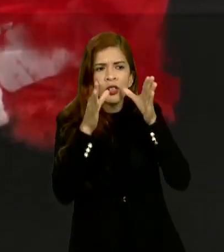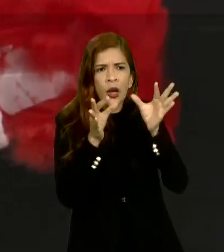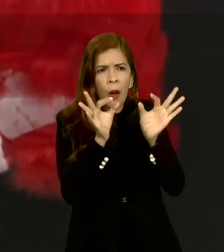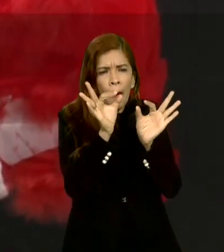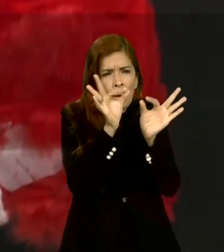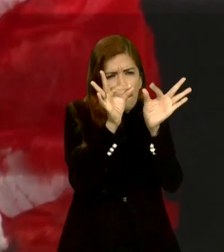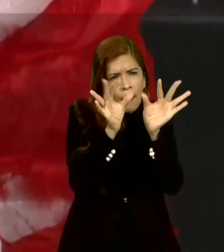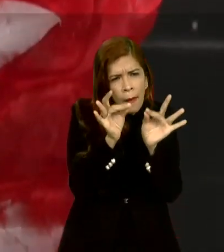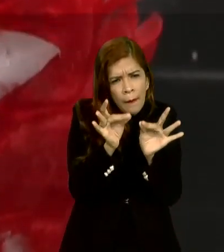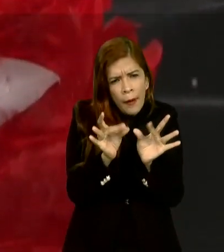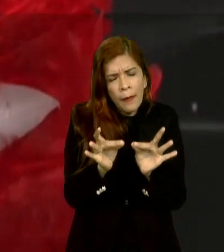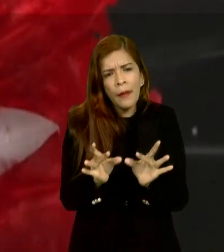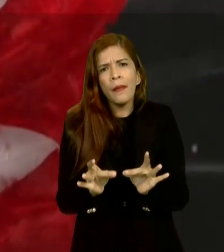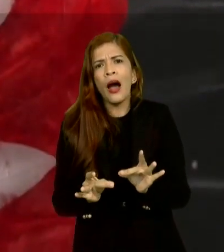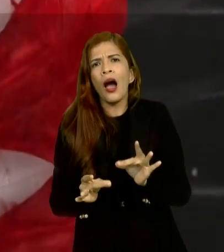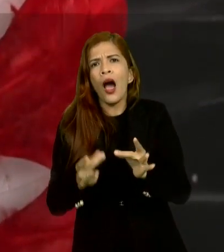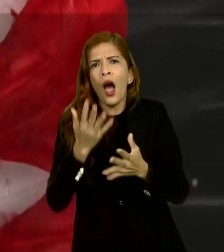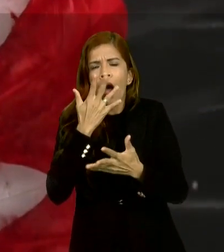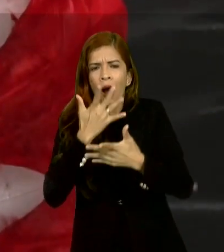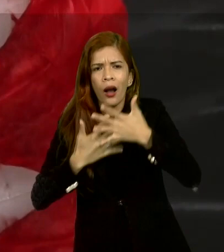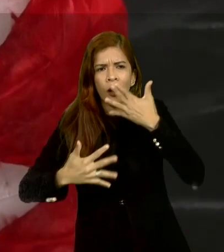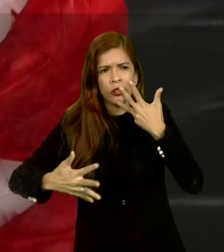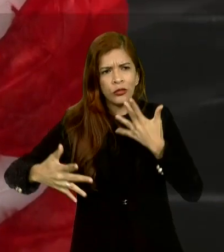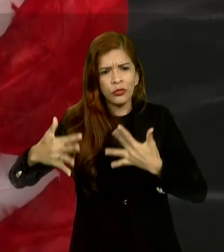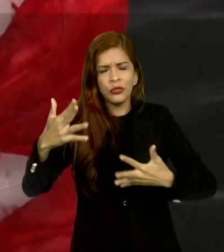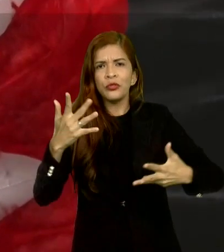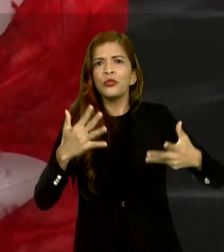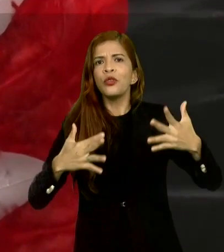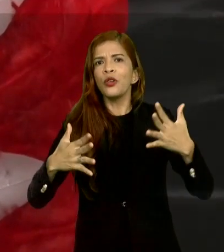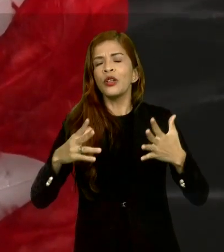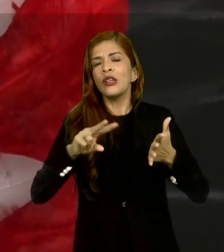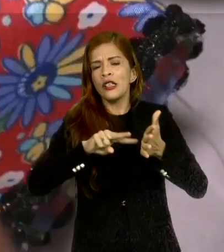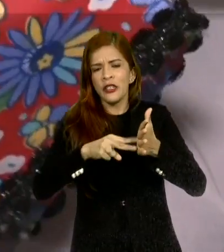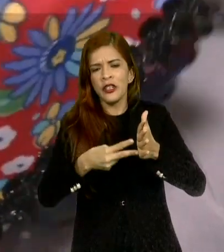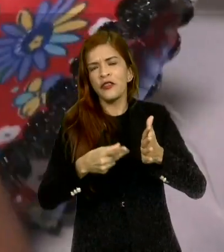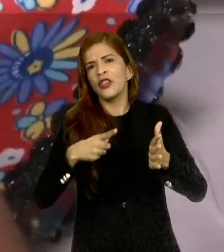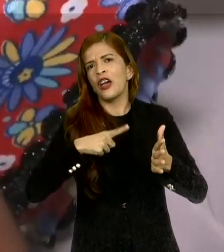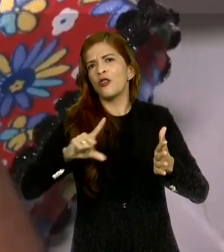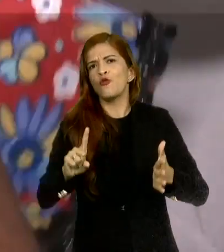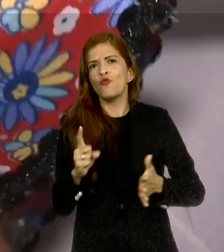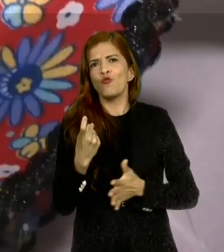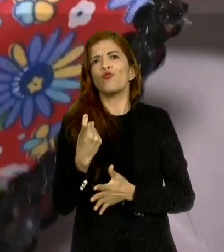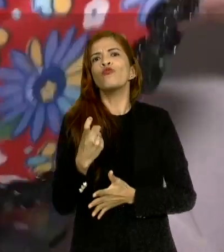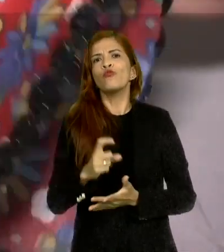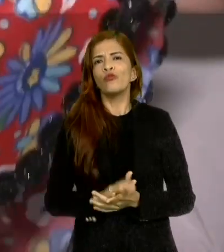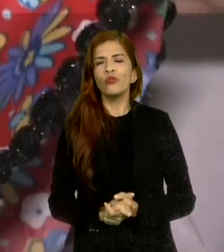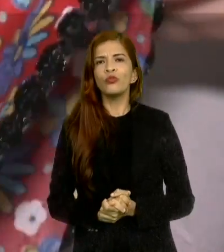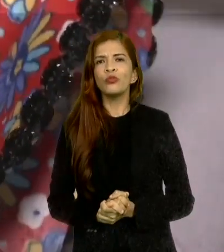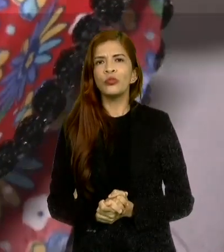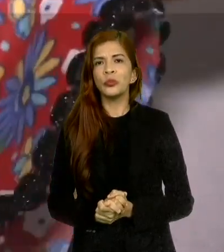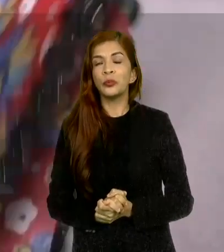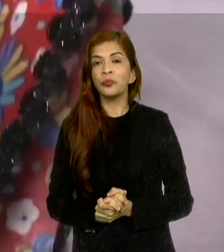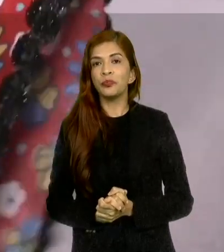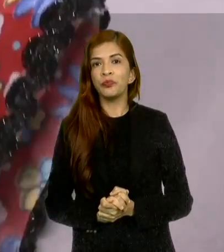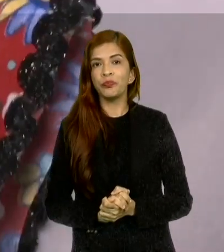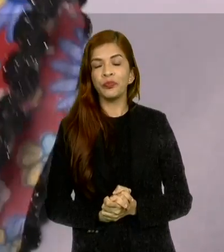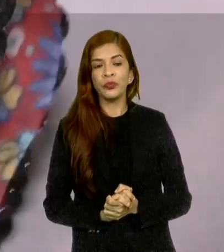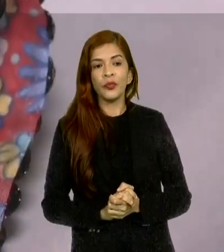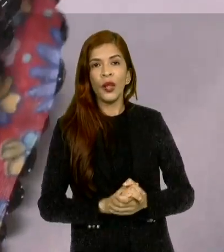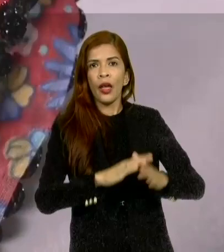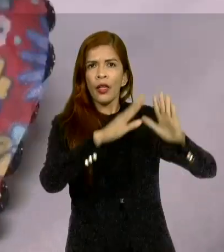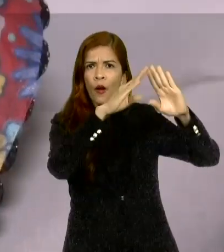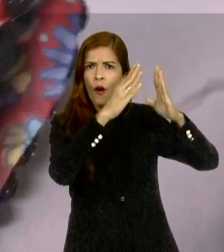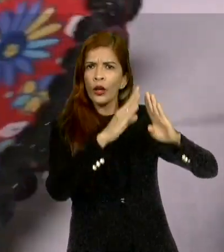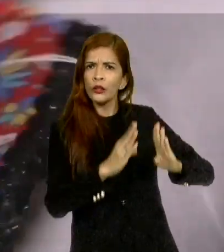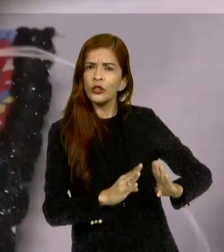colorido que dá vida a cada obra que passa a ter um significado único. Além de fazerem parte da decoração de feiras